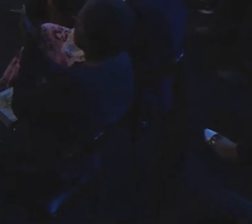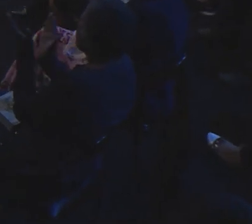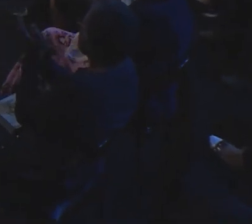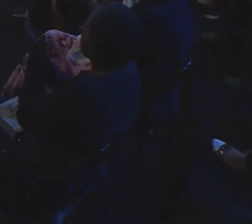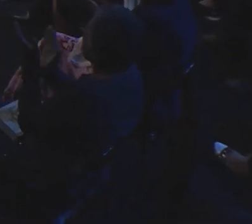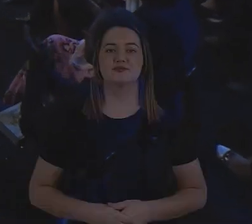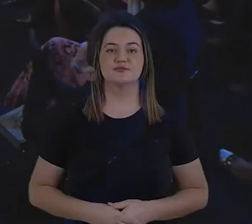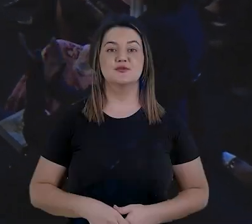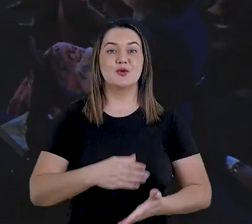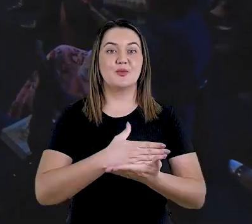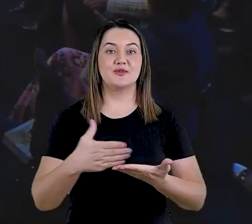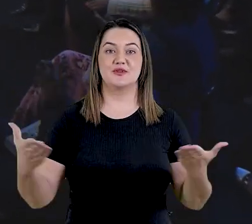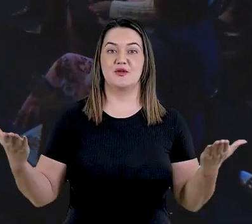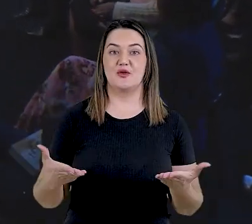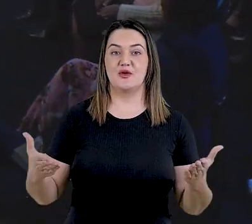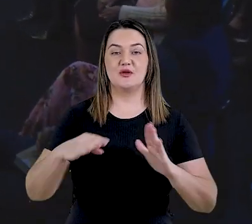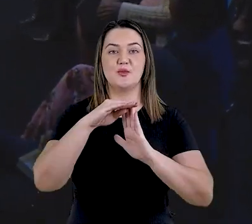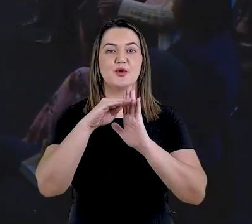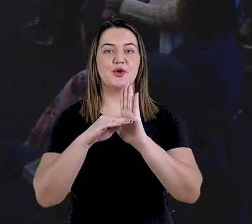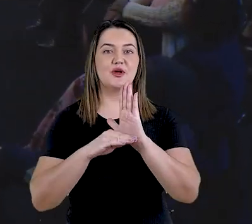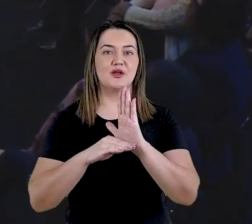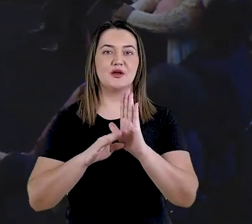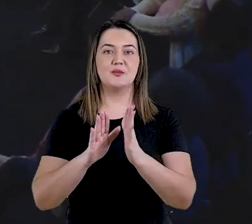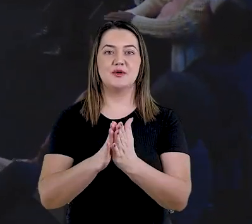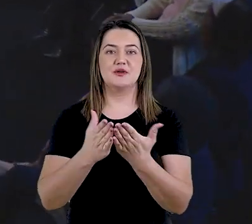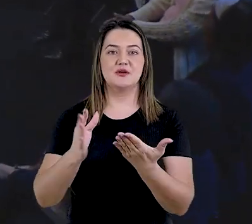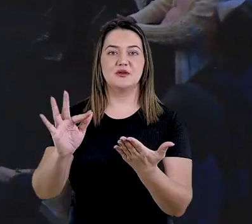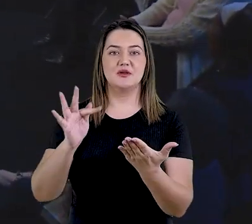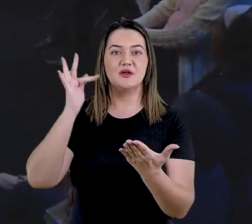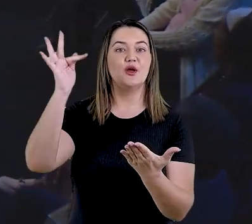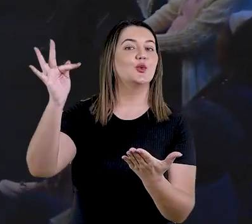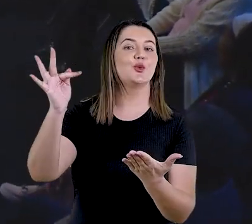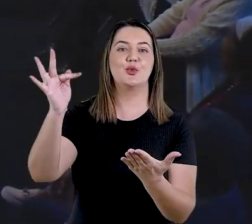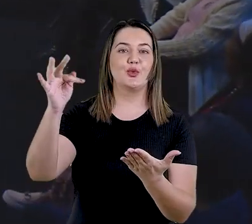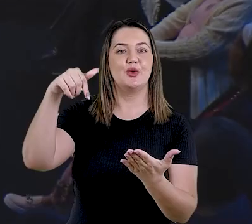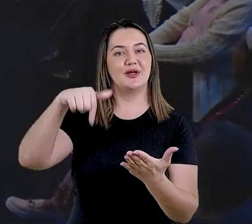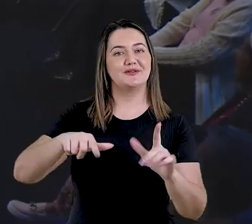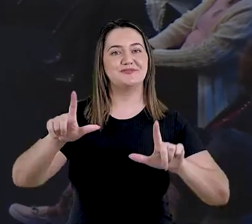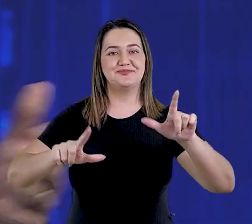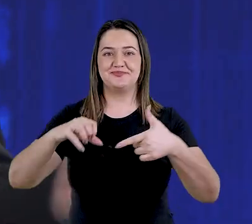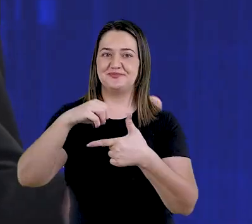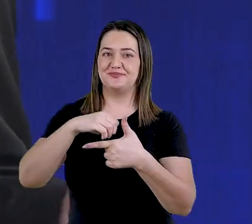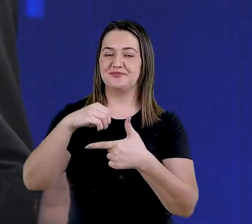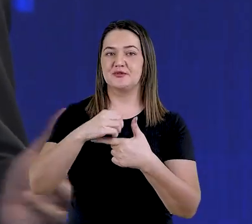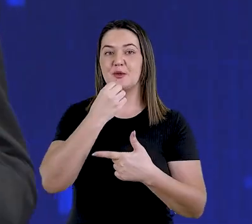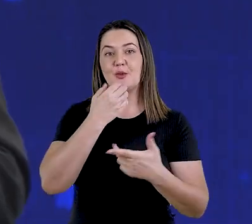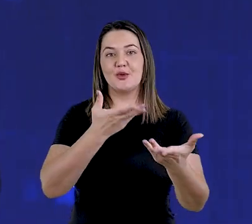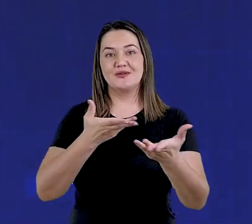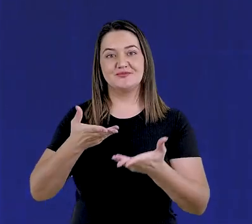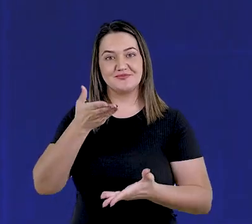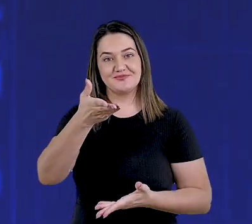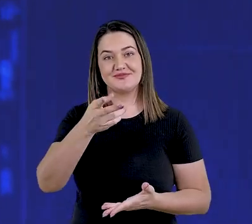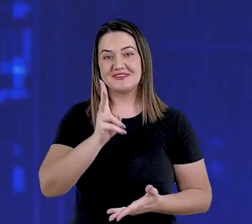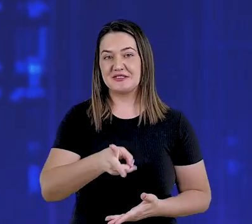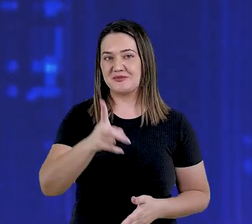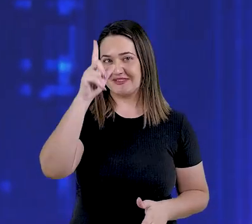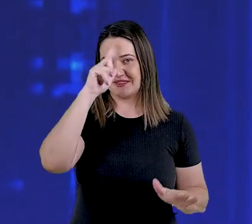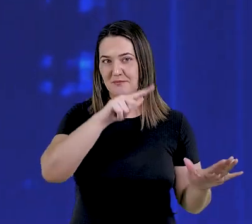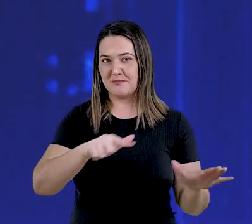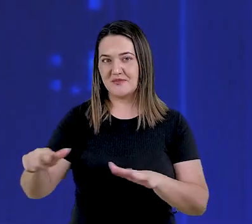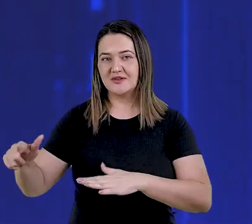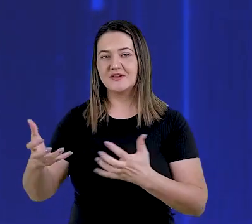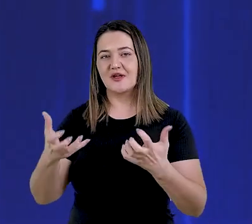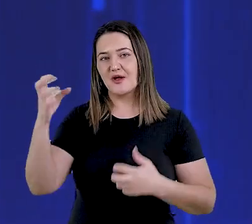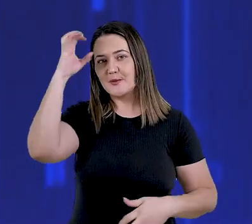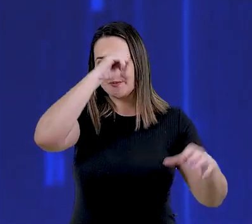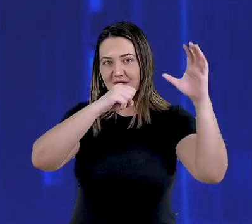Estamos começando agora o programa Arena do Futuro, aqui na TV Novo Tempo. Como é bom poder te receber todas as semanas